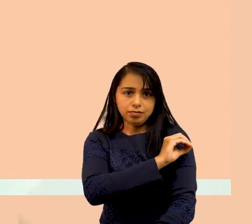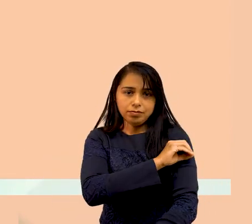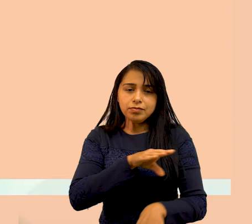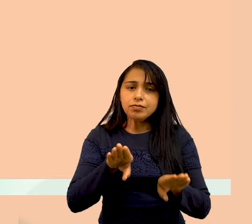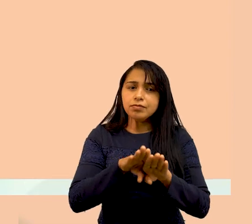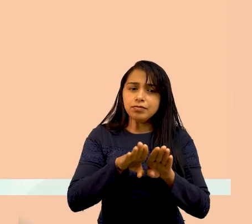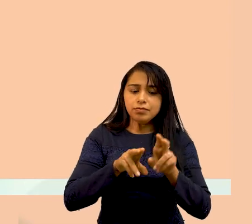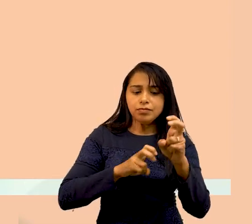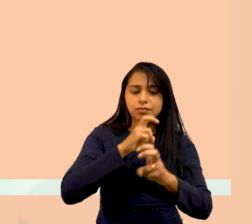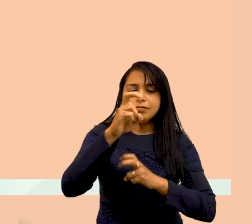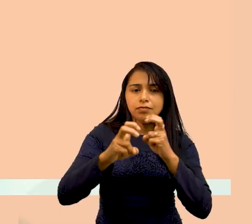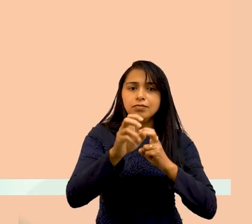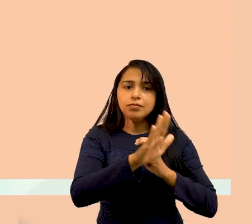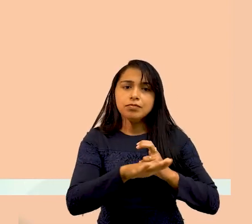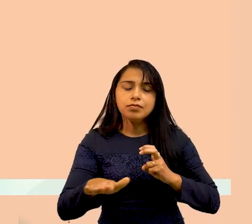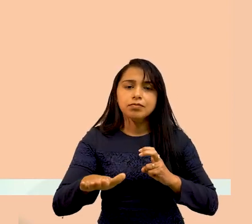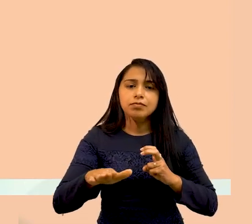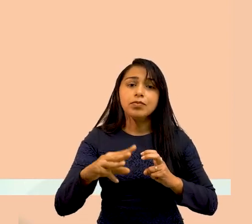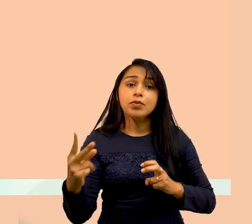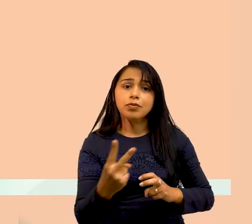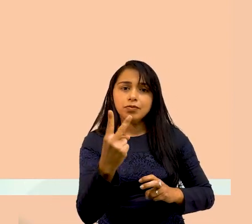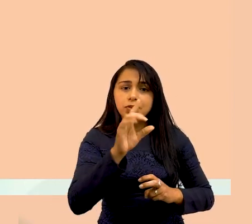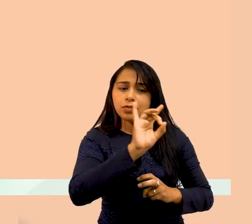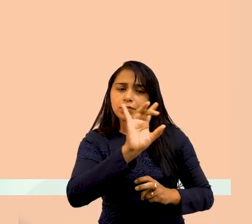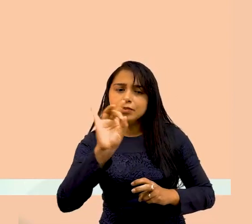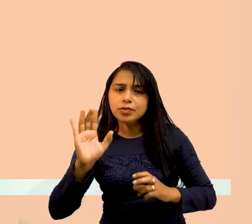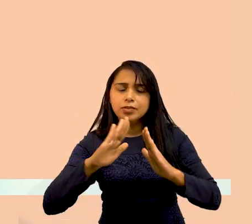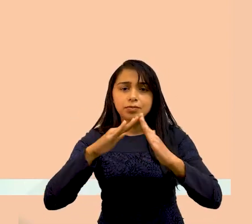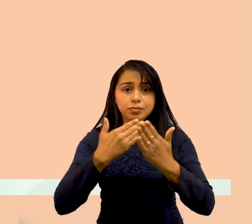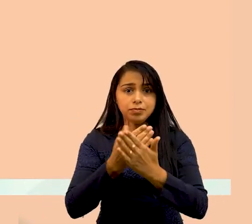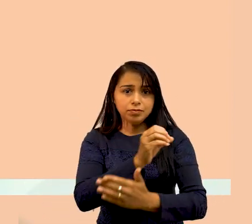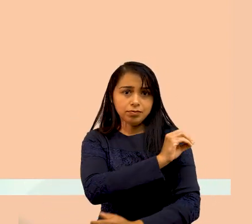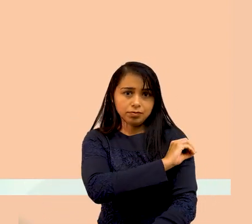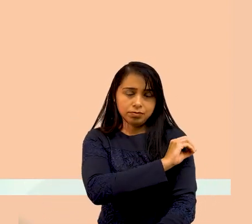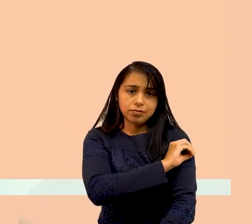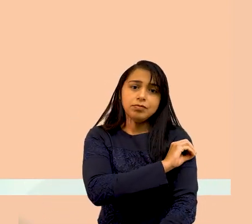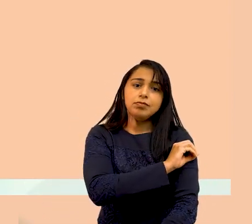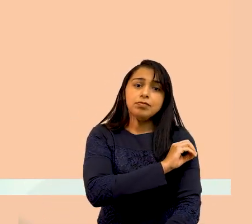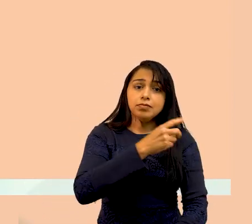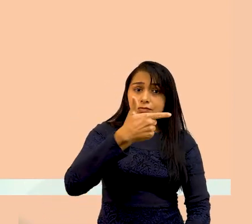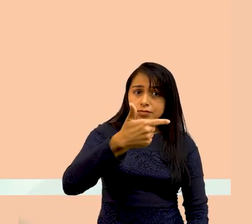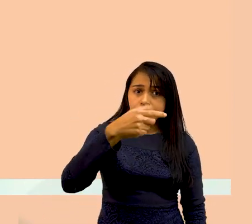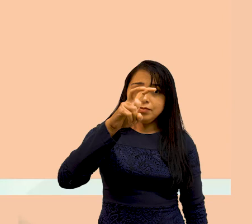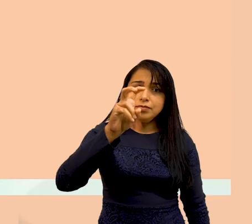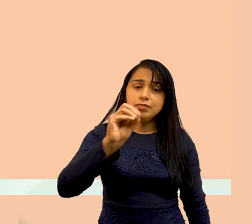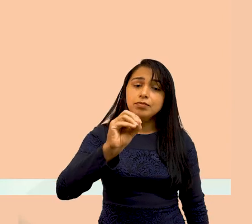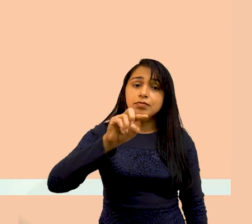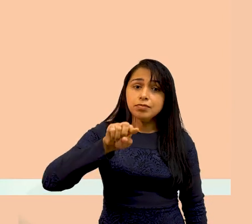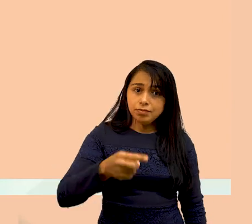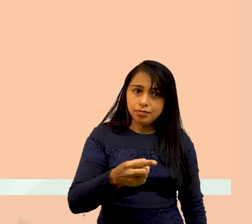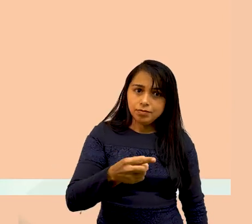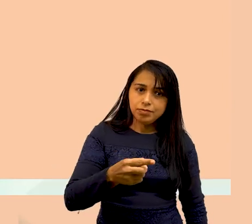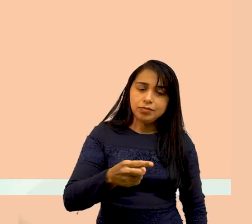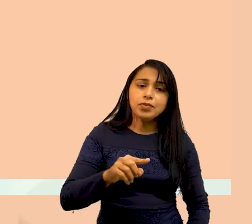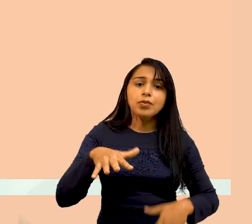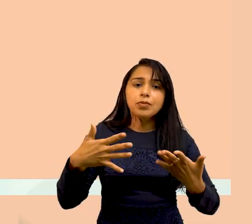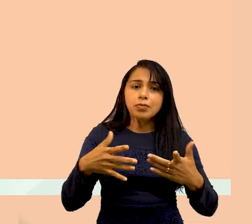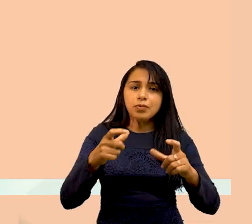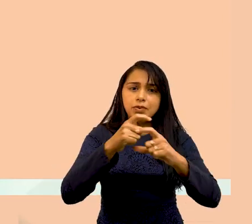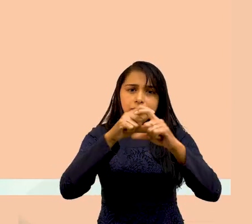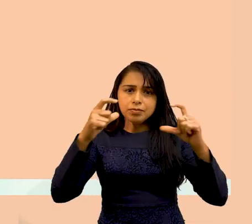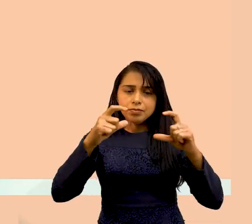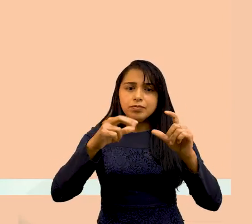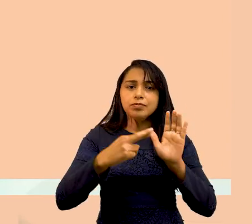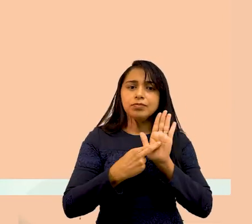um parque infantil. O custo de cada creche foi de 250 mil. Então, cada creche 250 mil. A expressão que representa